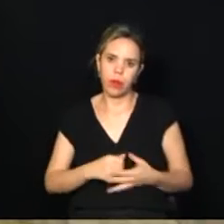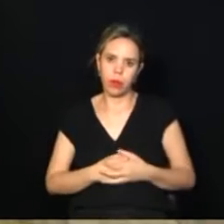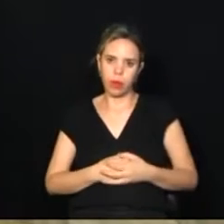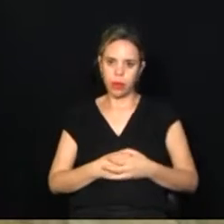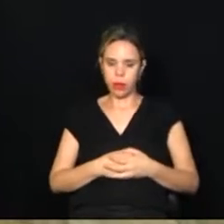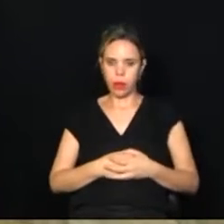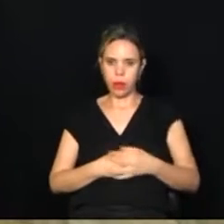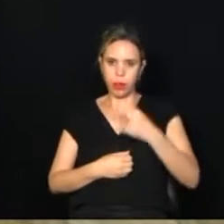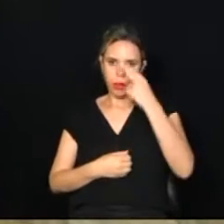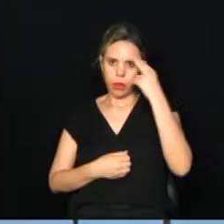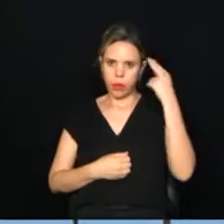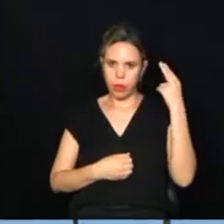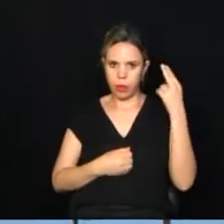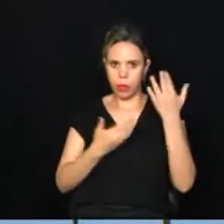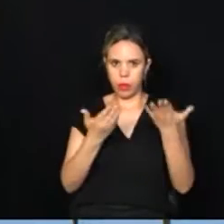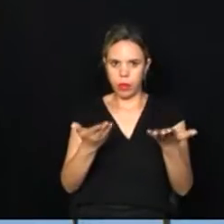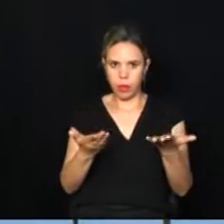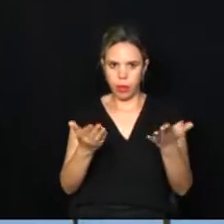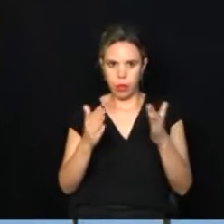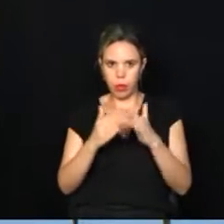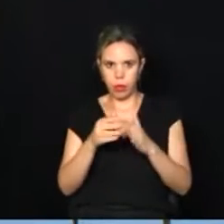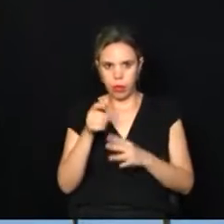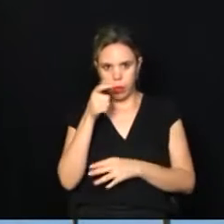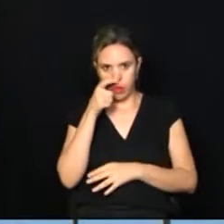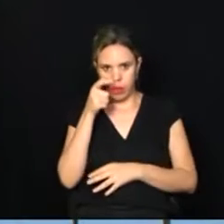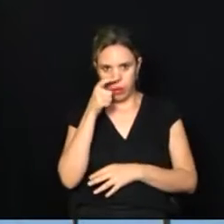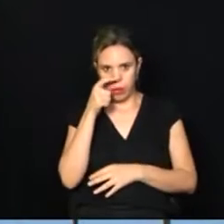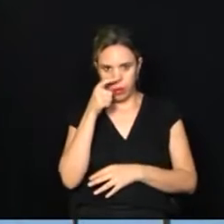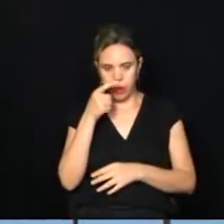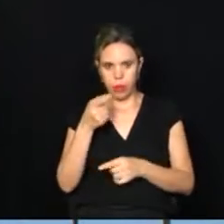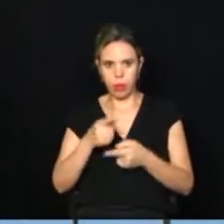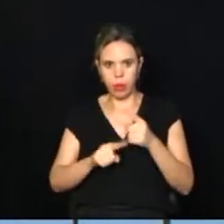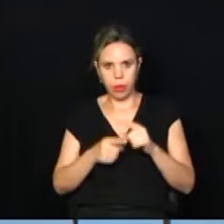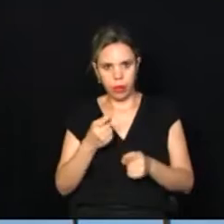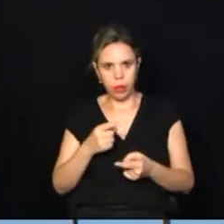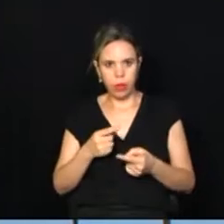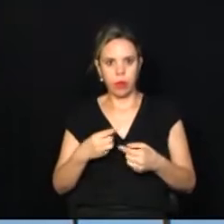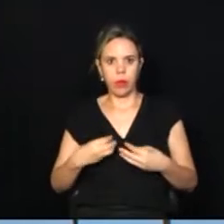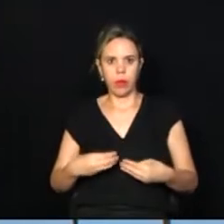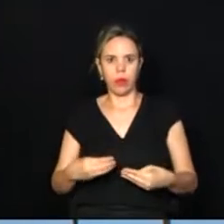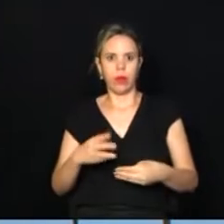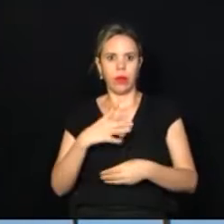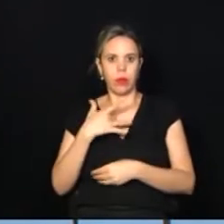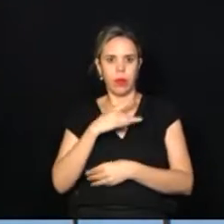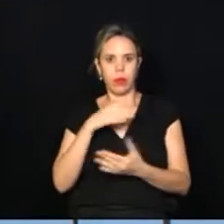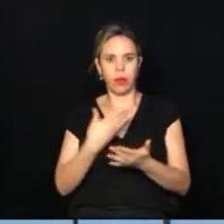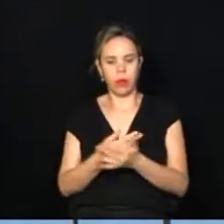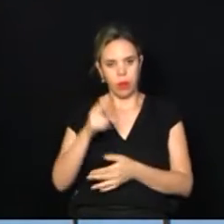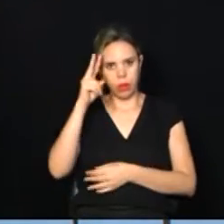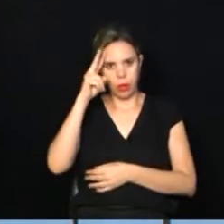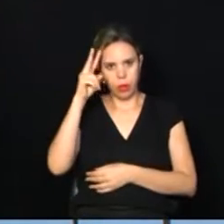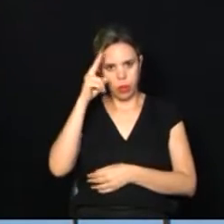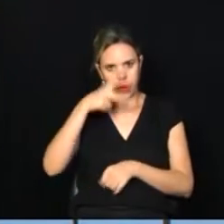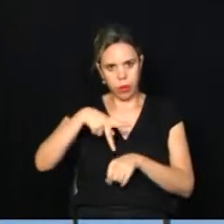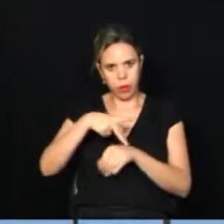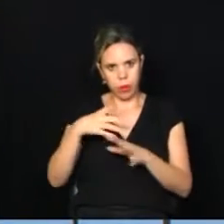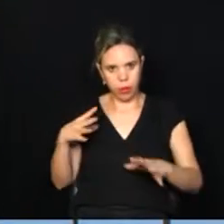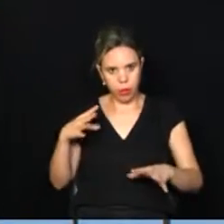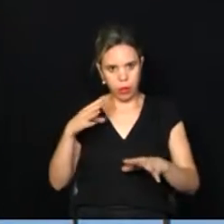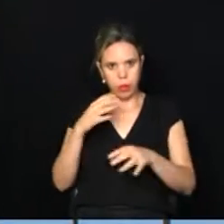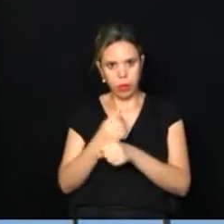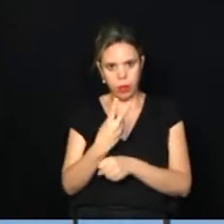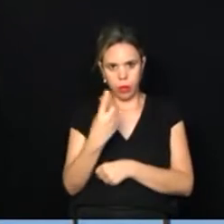Boa tarde, Gabriel. Boa tarde a você de casa. E de acordo com o Ministério da Saúde, até esta segunda-feira o país somava